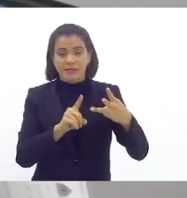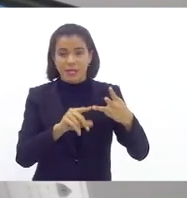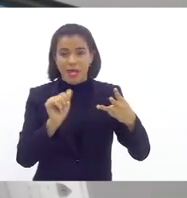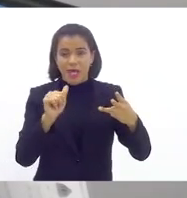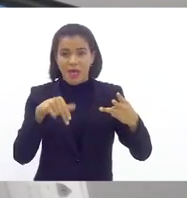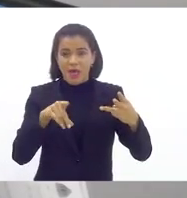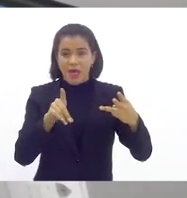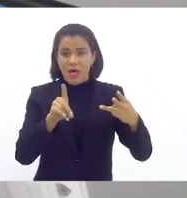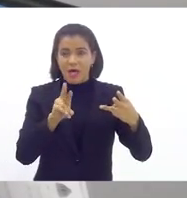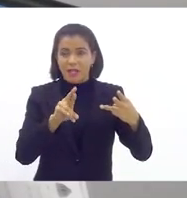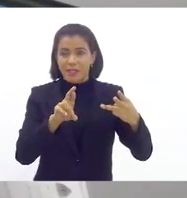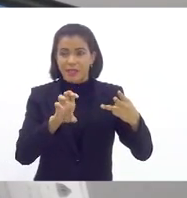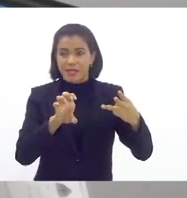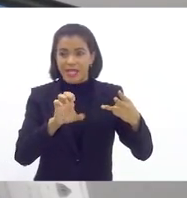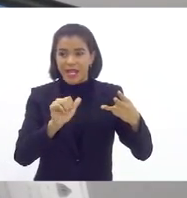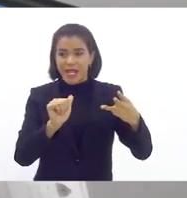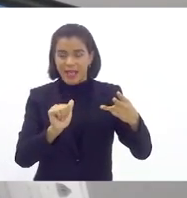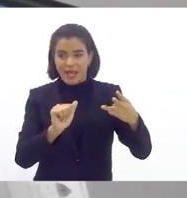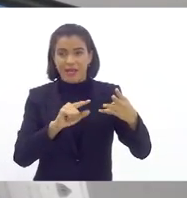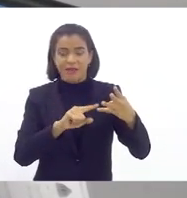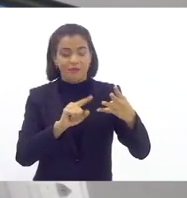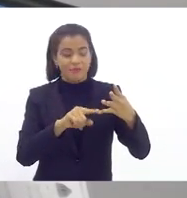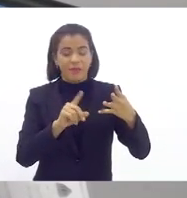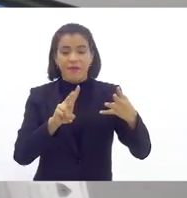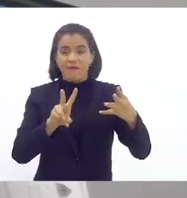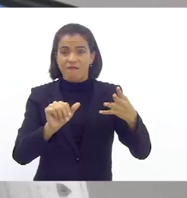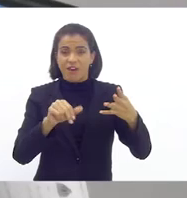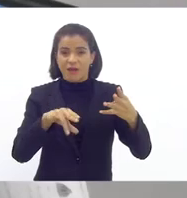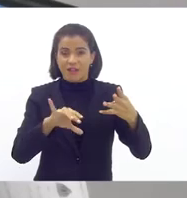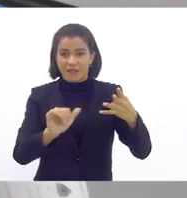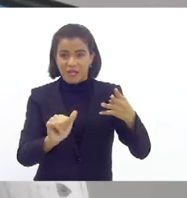Andréia Soares, que é do Ginga, a Vânia Rosa,